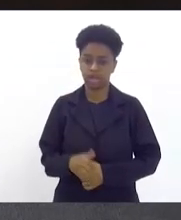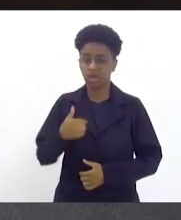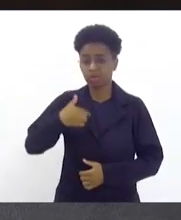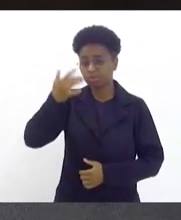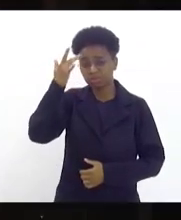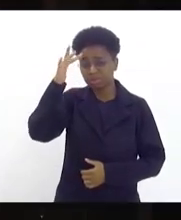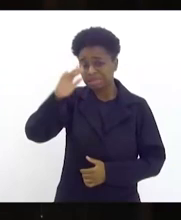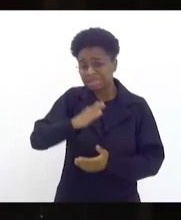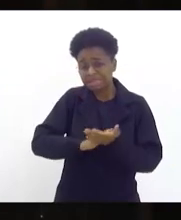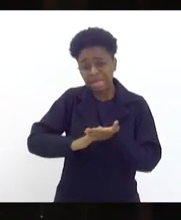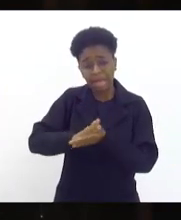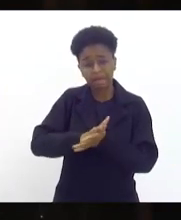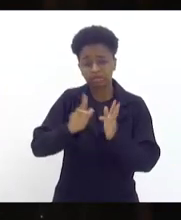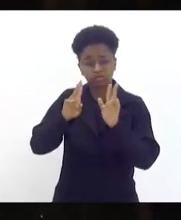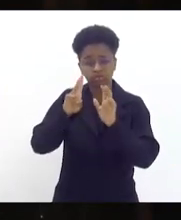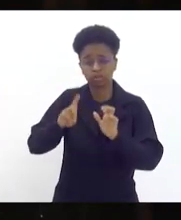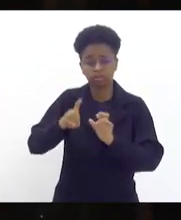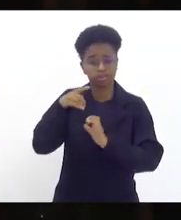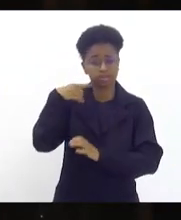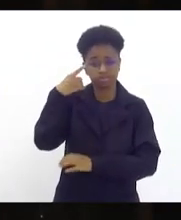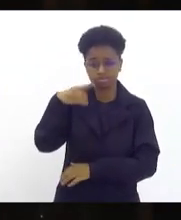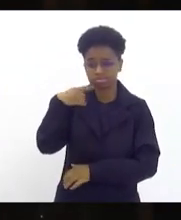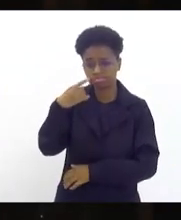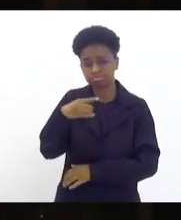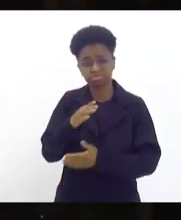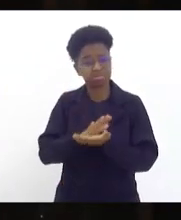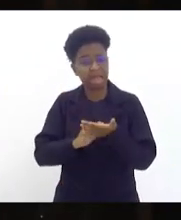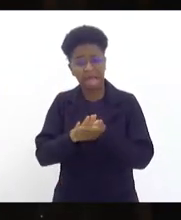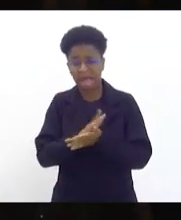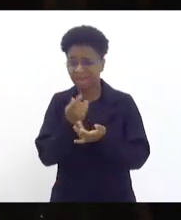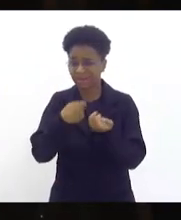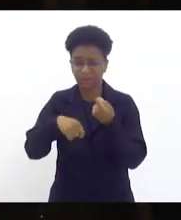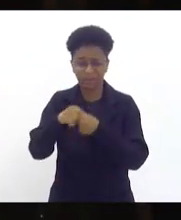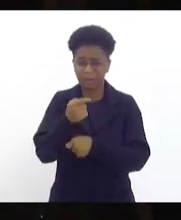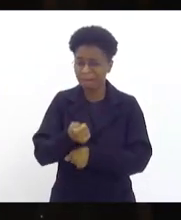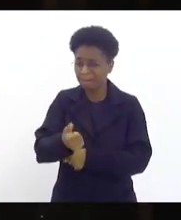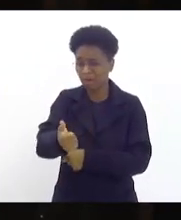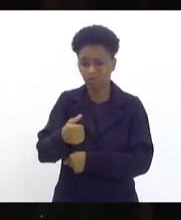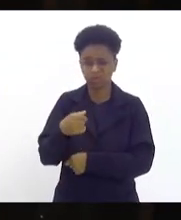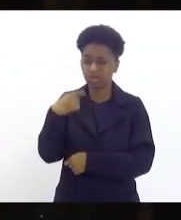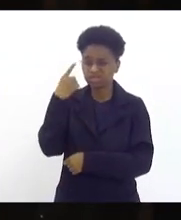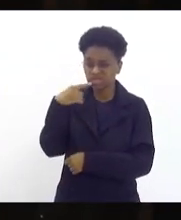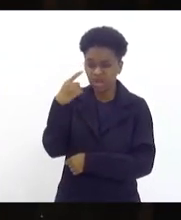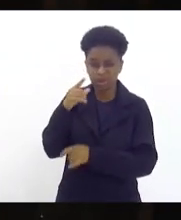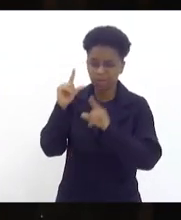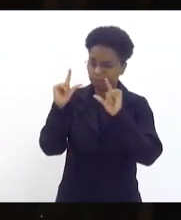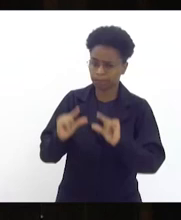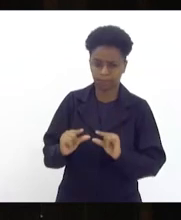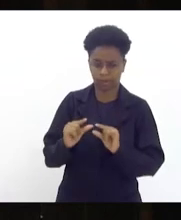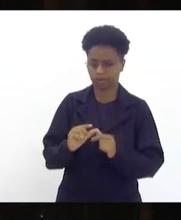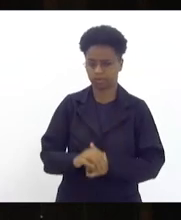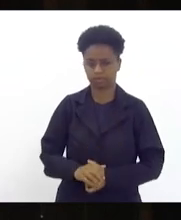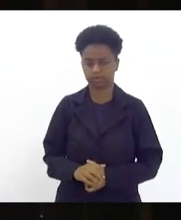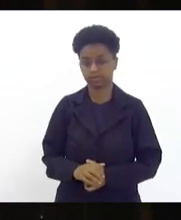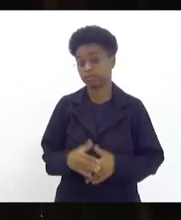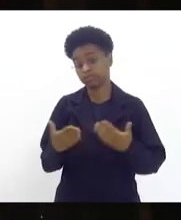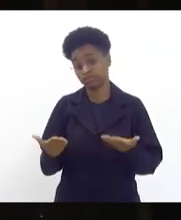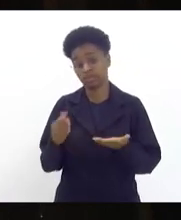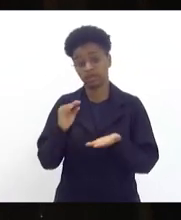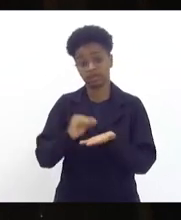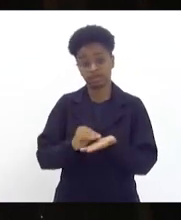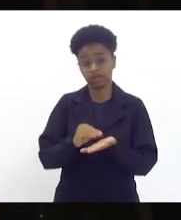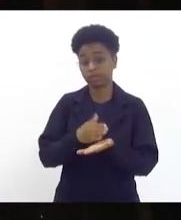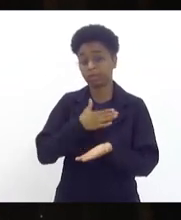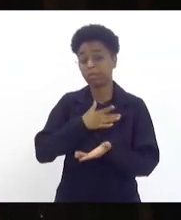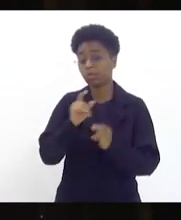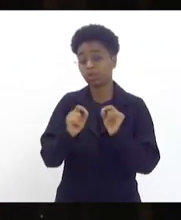de direito não sei eu não sei nada de Economia muito pouco mas de direito menos ainda então tá faltando a